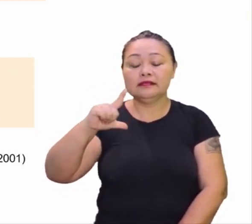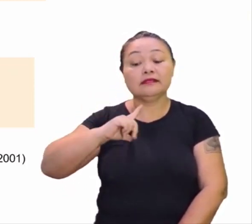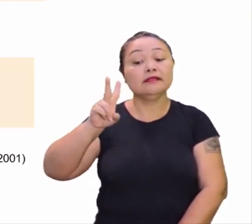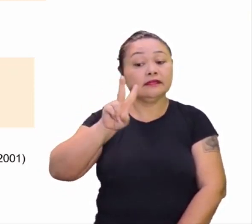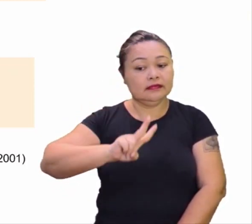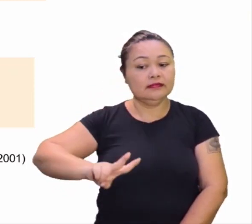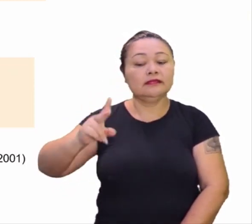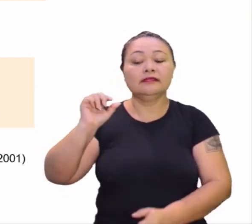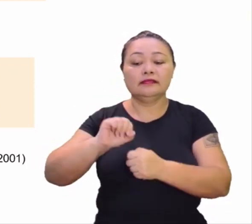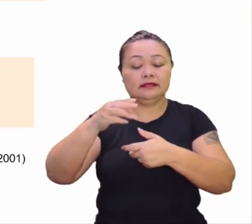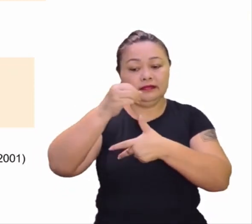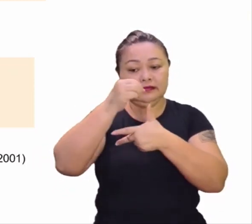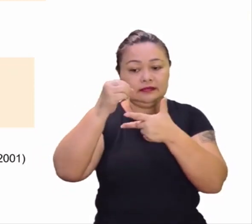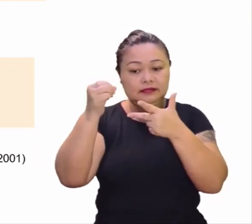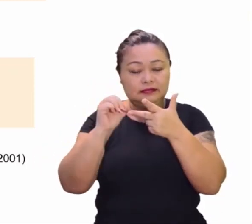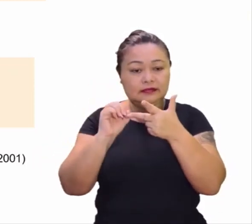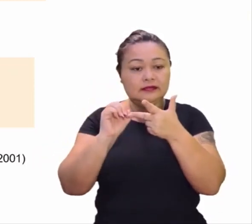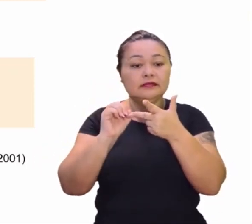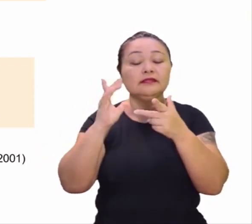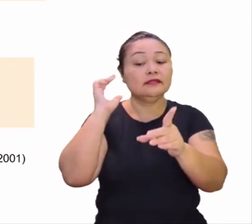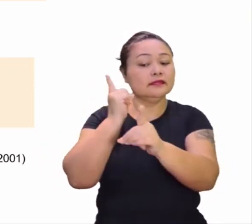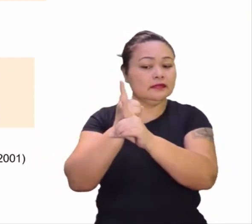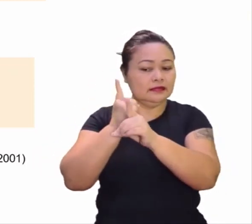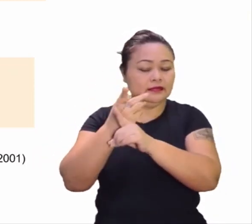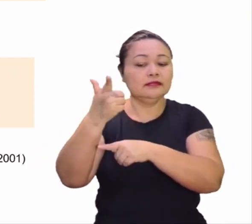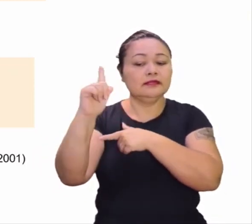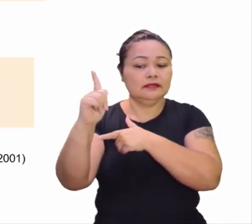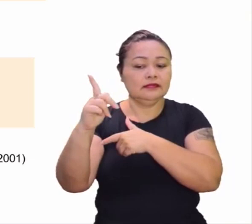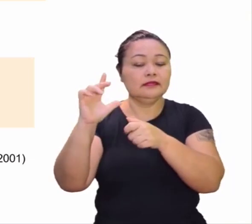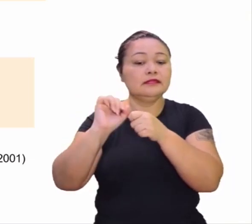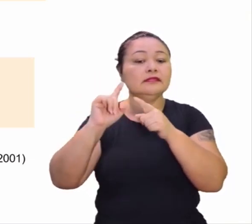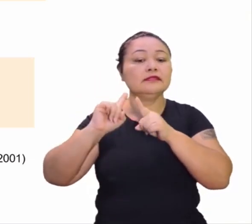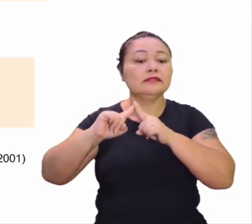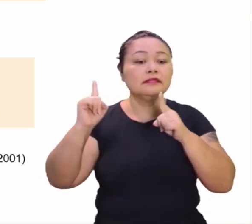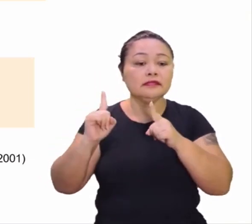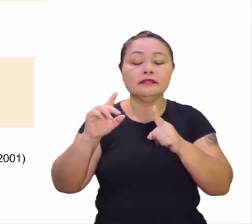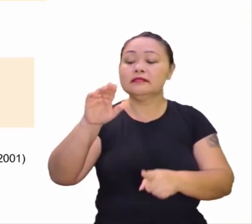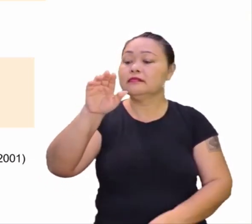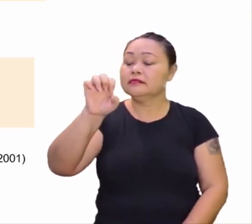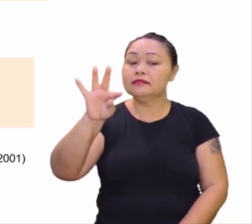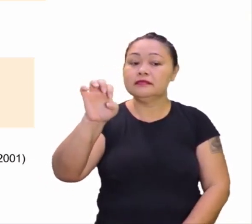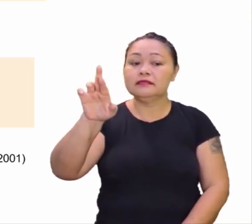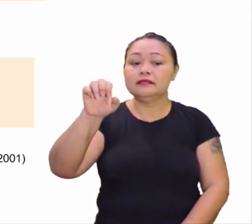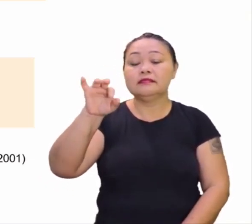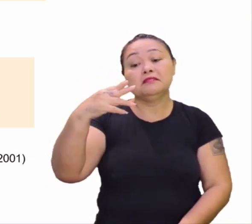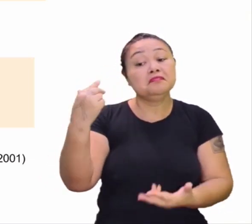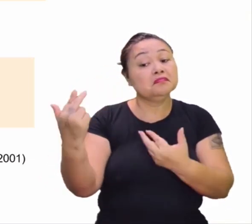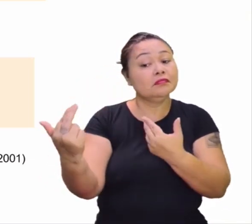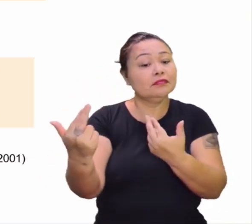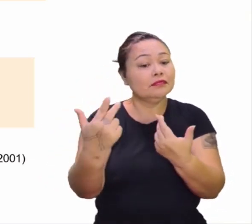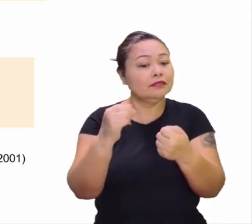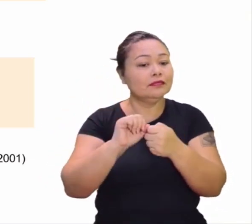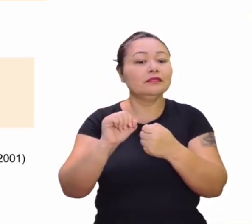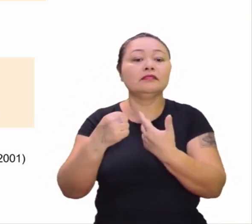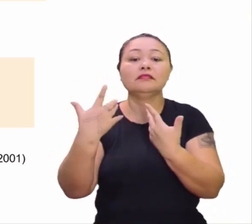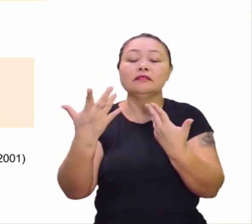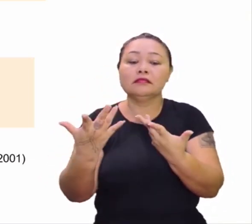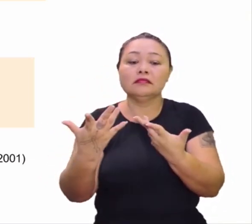no vestibular, lá no Enem, vocês podem encontrar isso na geografia. Mas setentrional é o mesmo